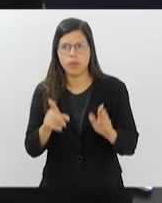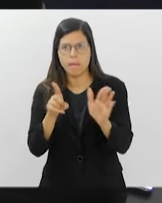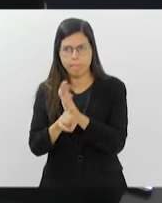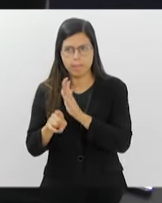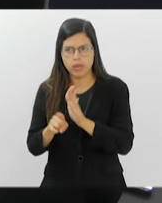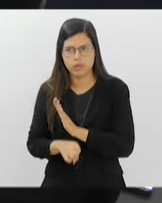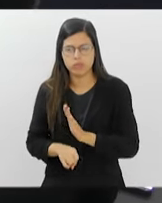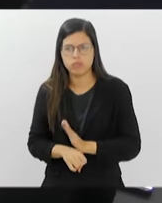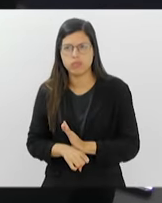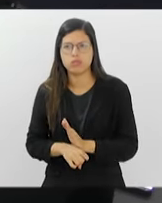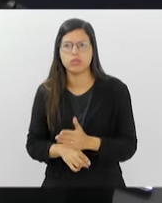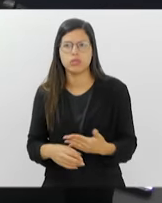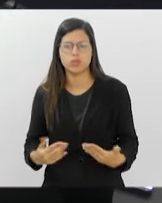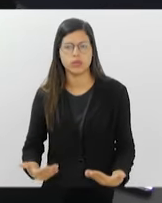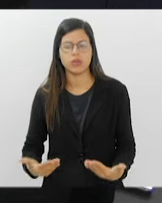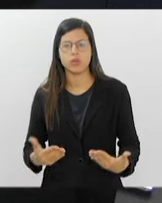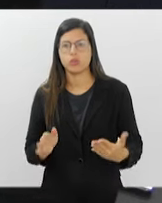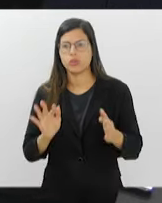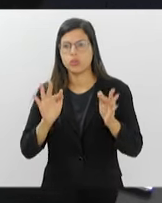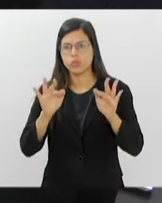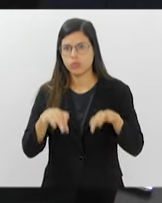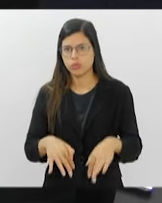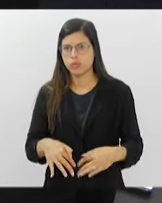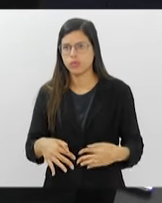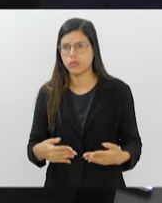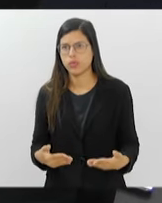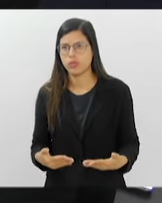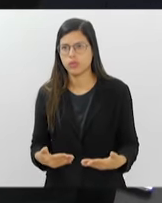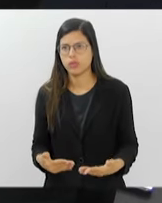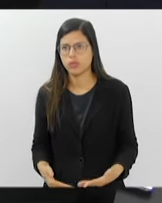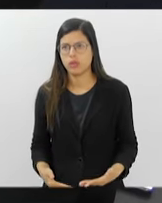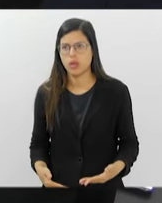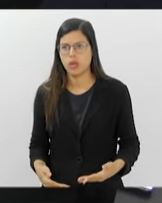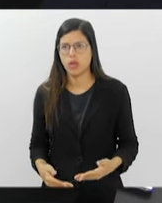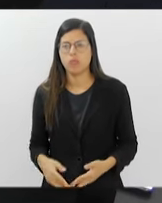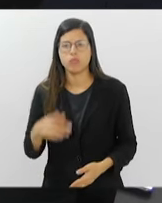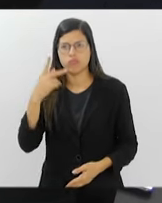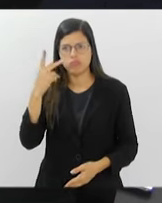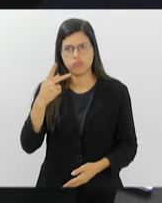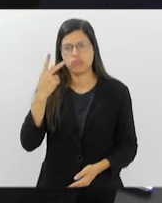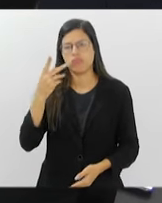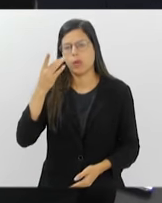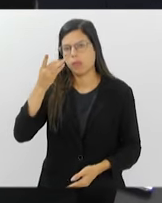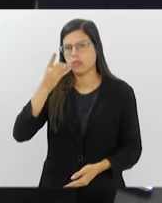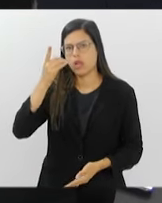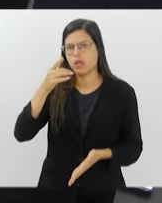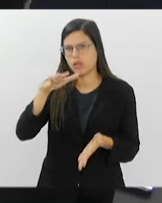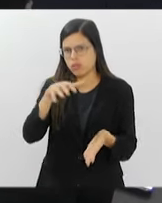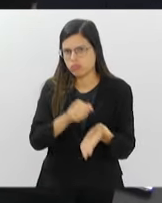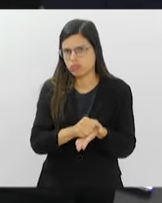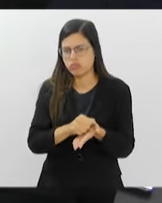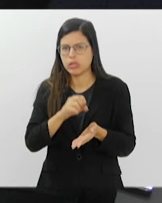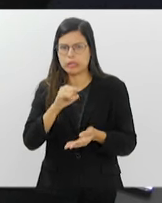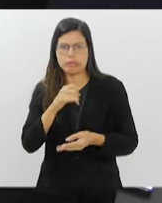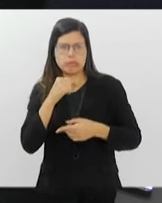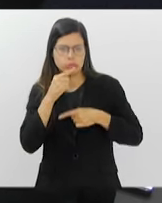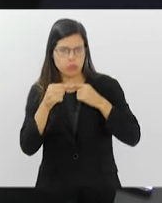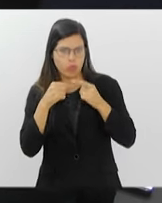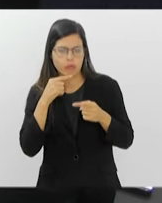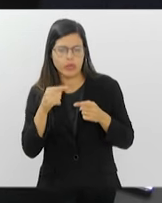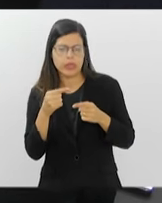aí eh ao final vossas excelências vão fazer as anotações caso tenha alguma dúvida para tirar